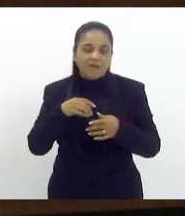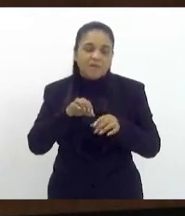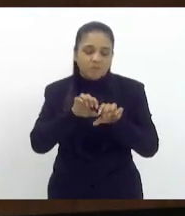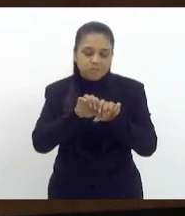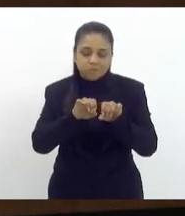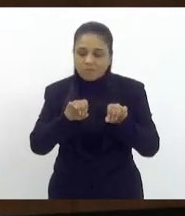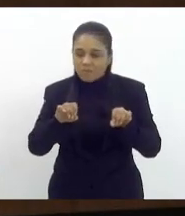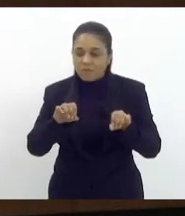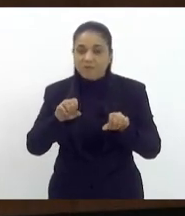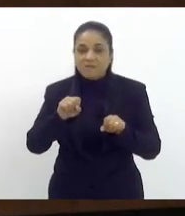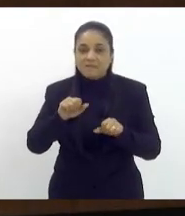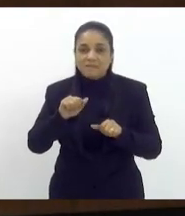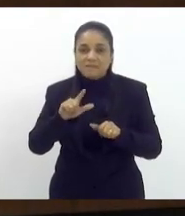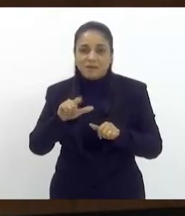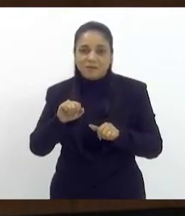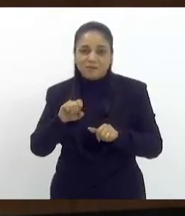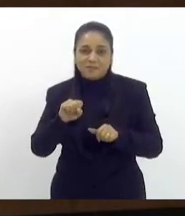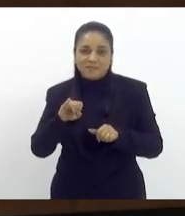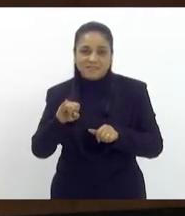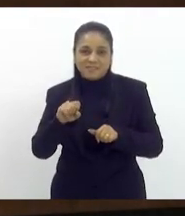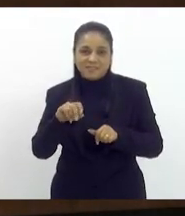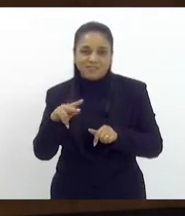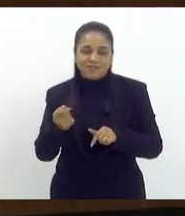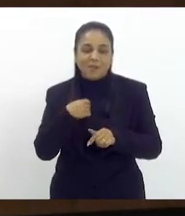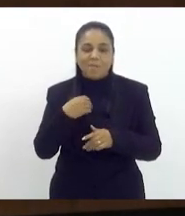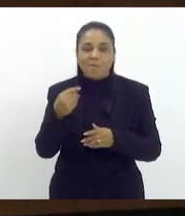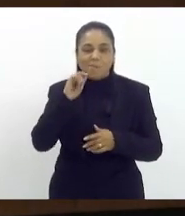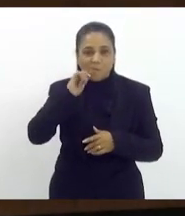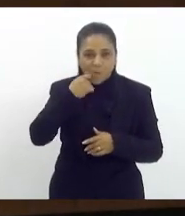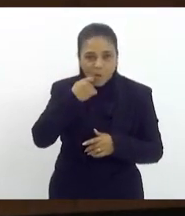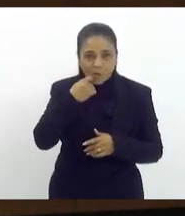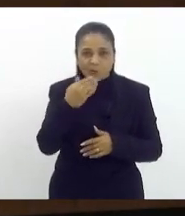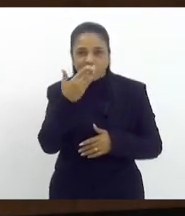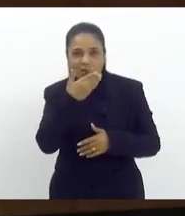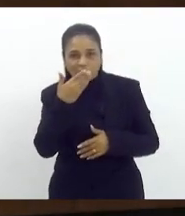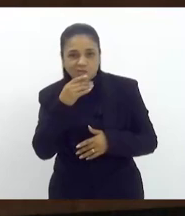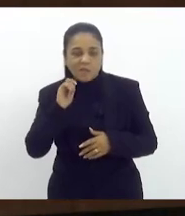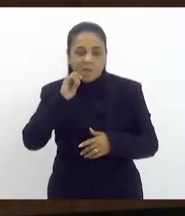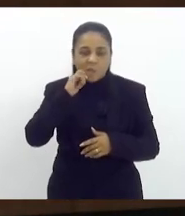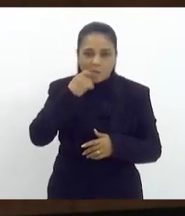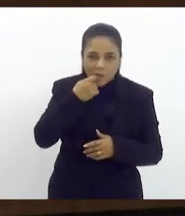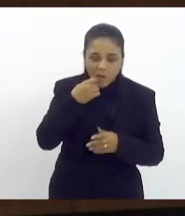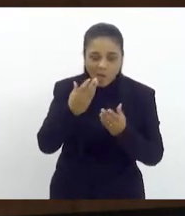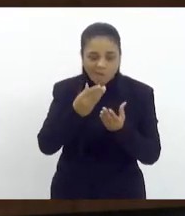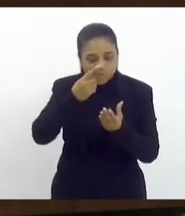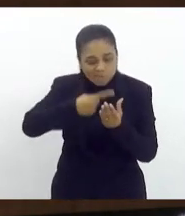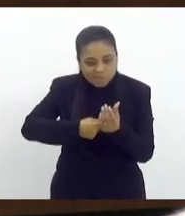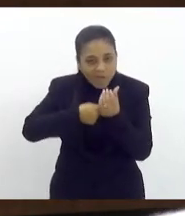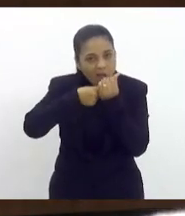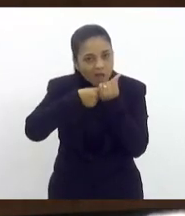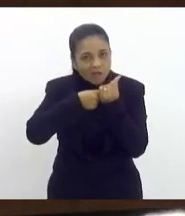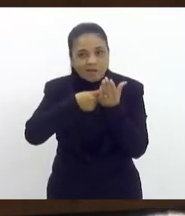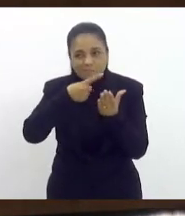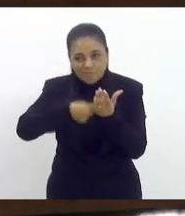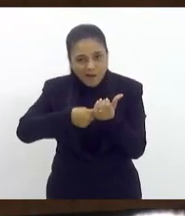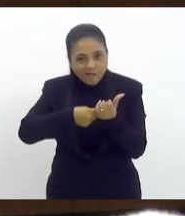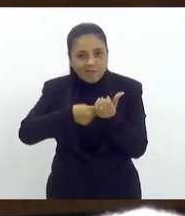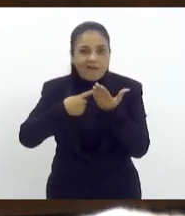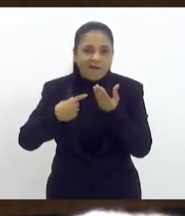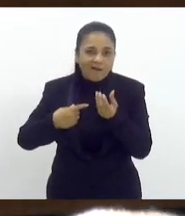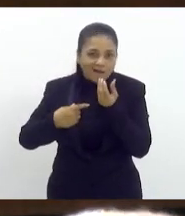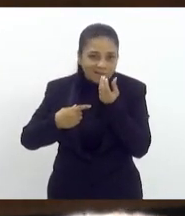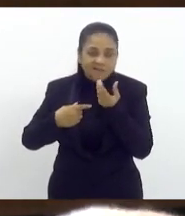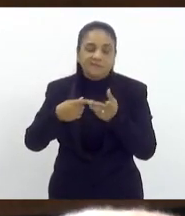embutidos pães de forma pães para hambúrguer hot dog pães doce produtos panificados com os ingredientes